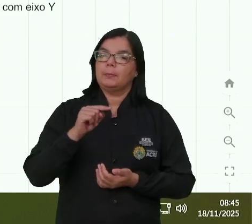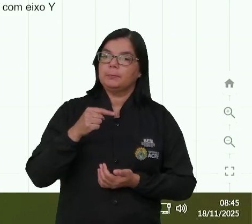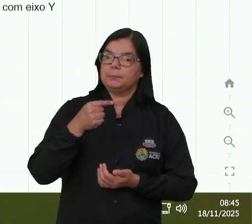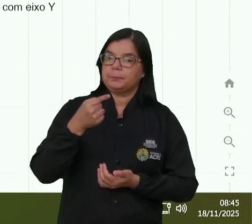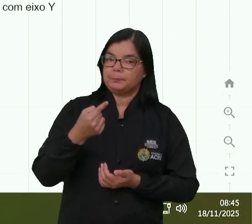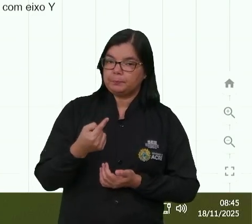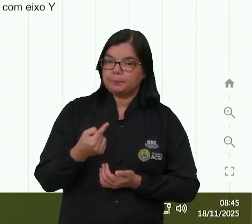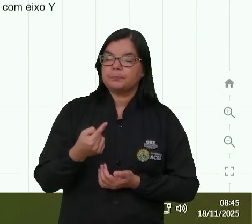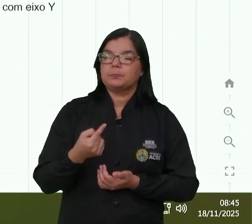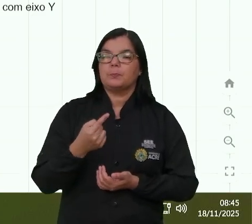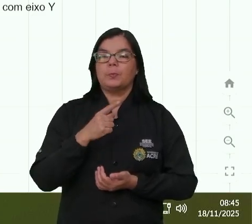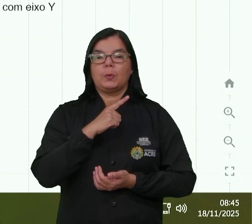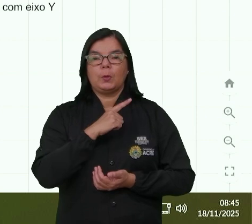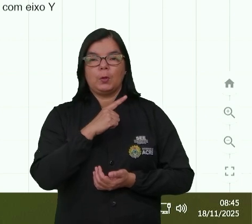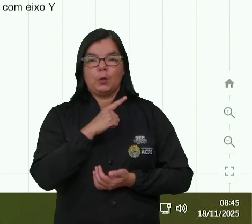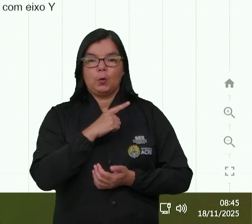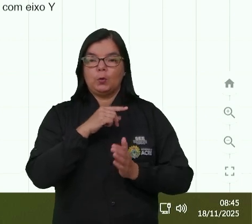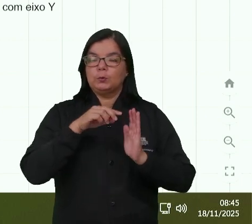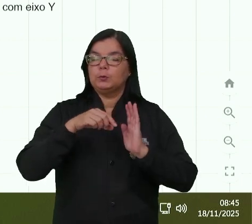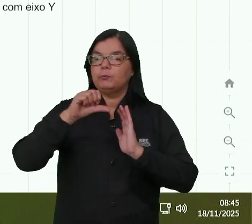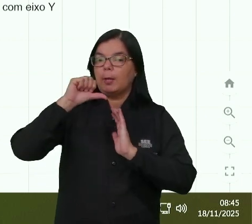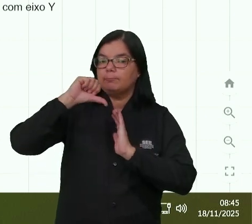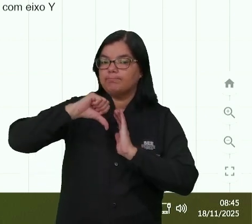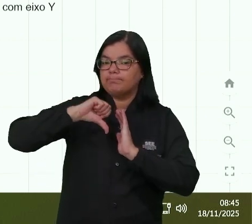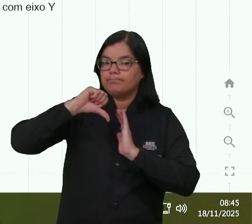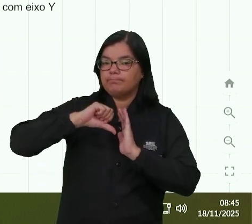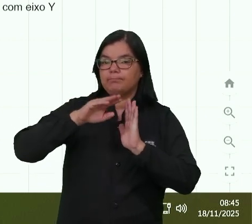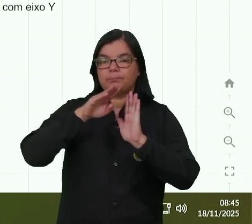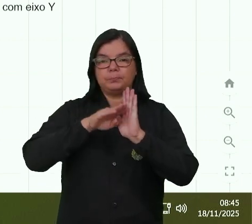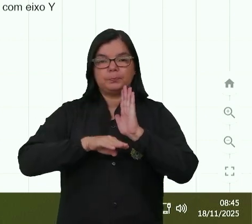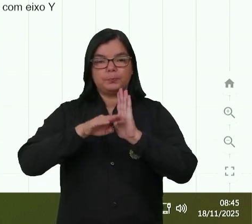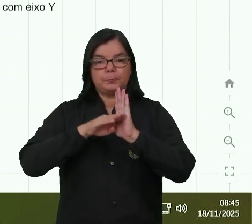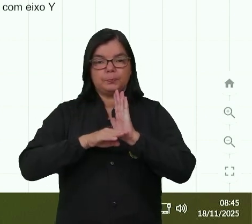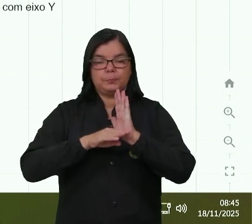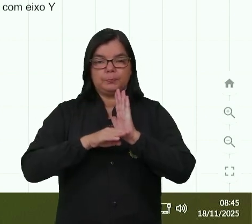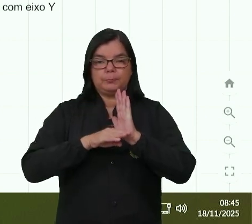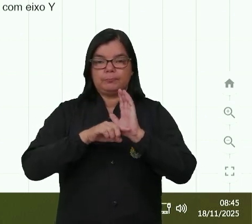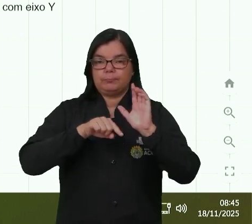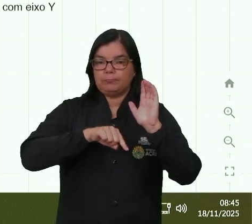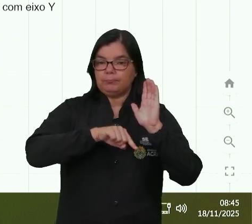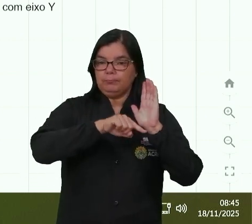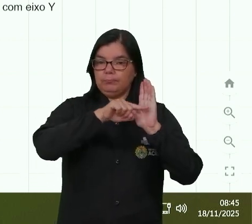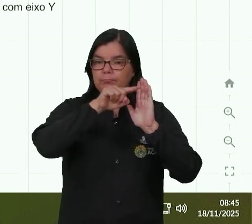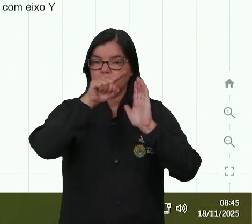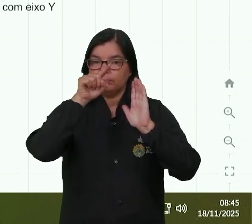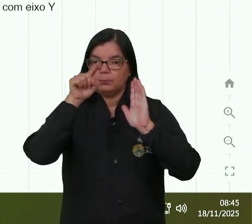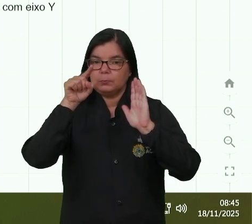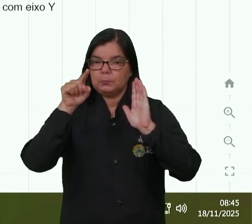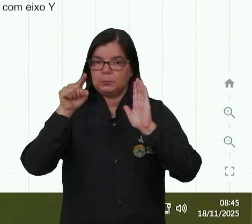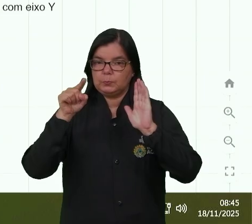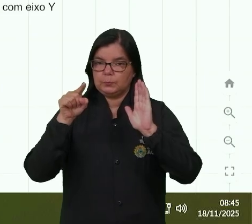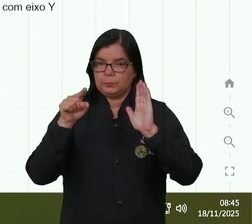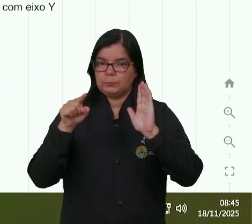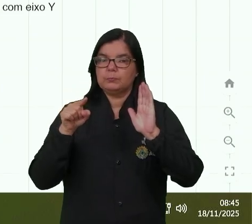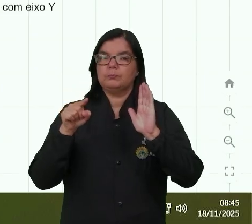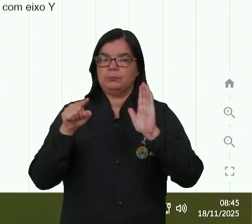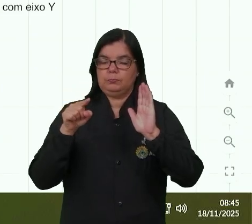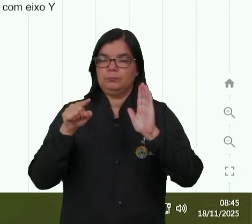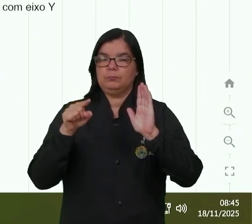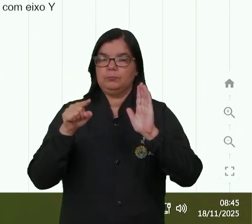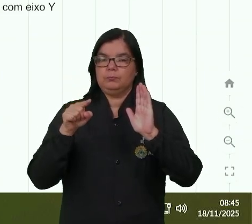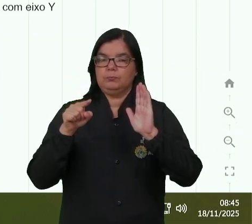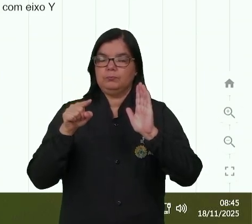quando ele estiver negativo, veja o que acontece. O gráfico vira,